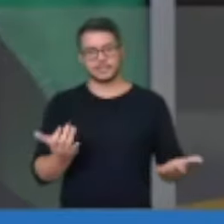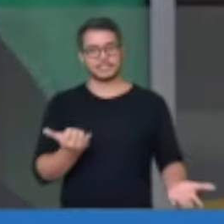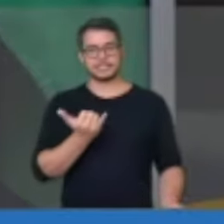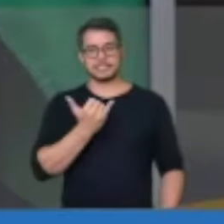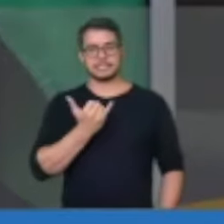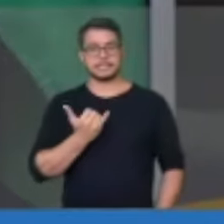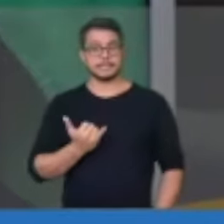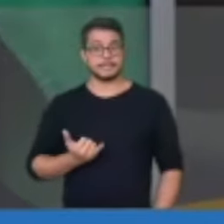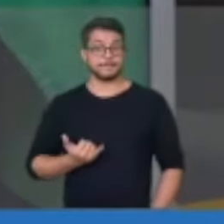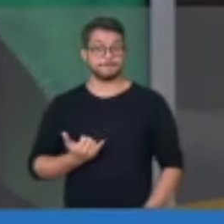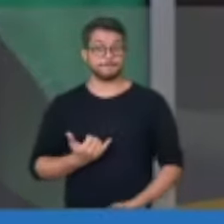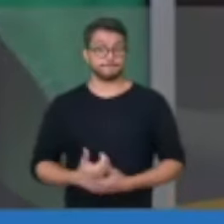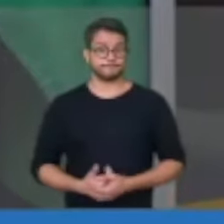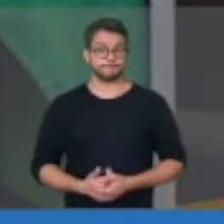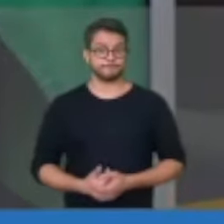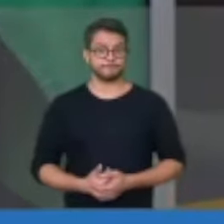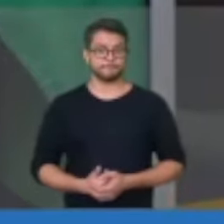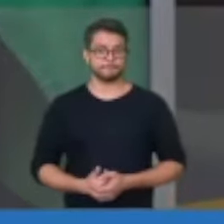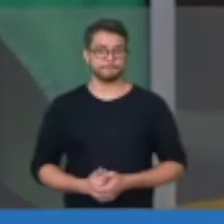30...